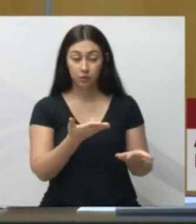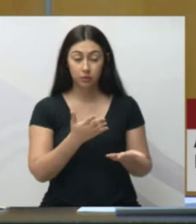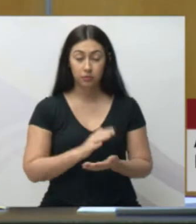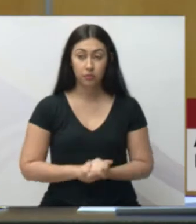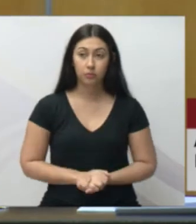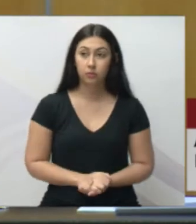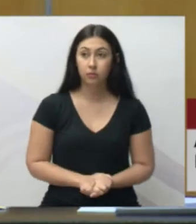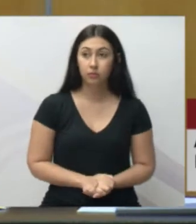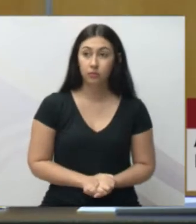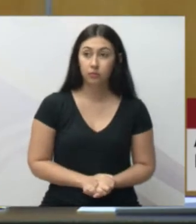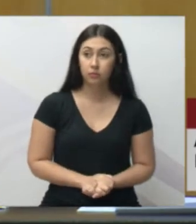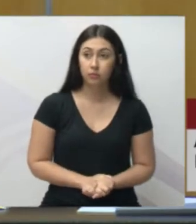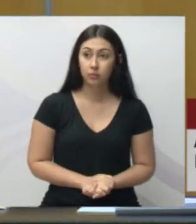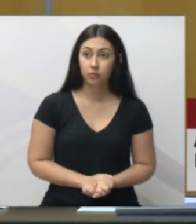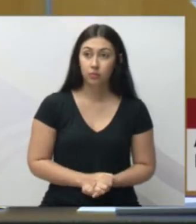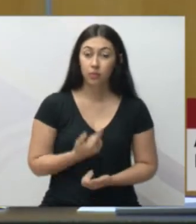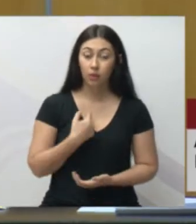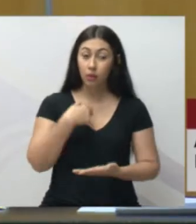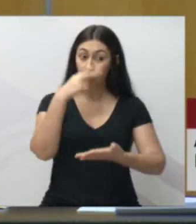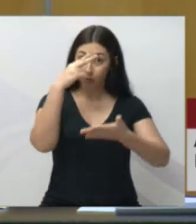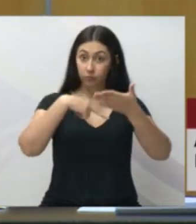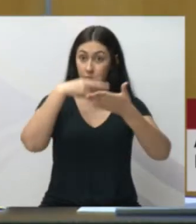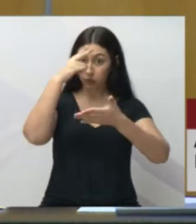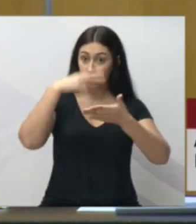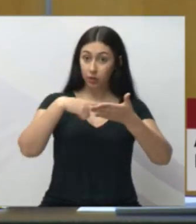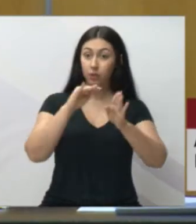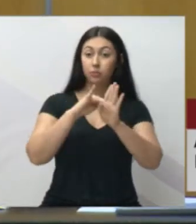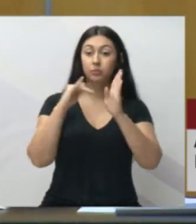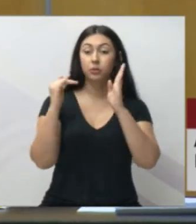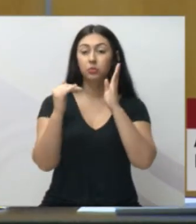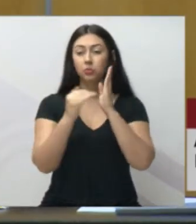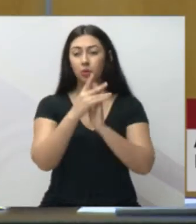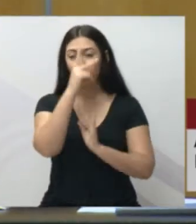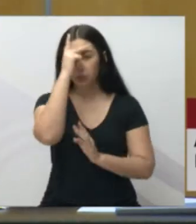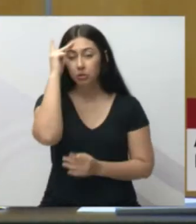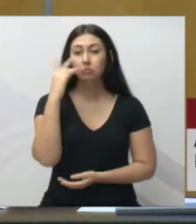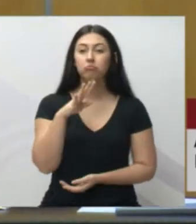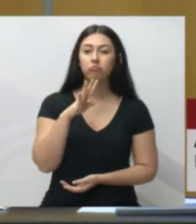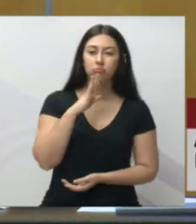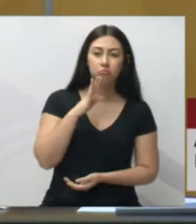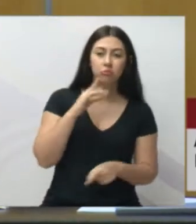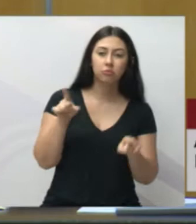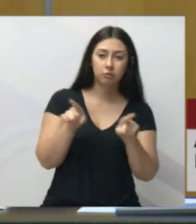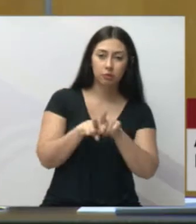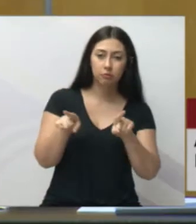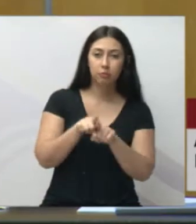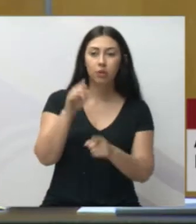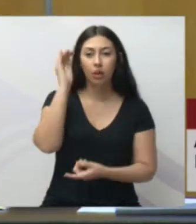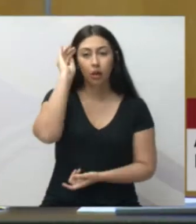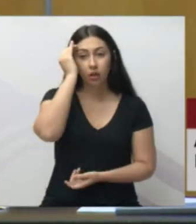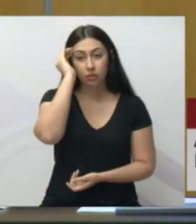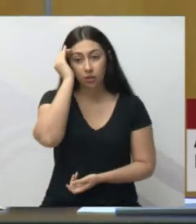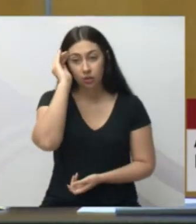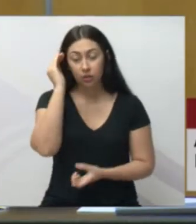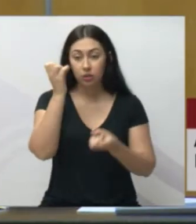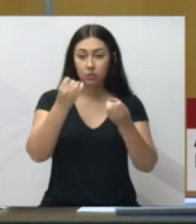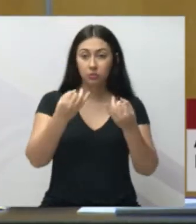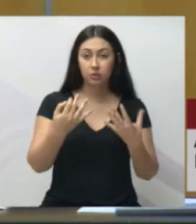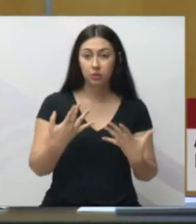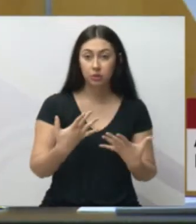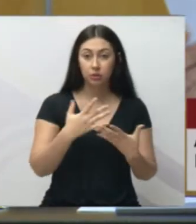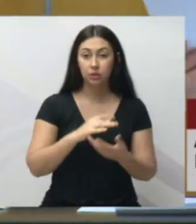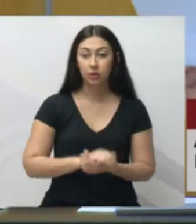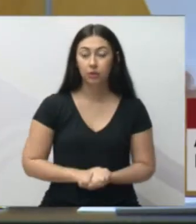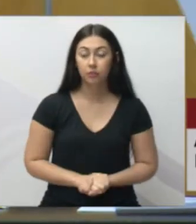Senhoria, mas eu vou estar lendo aqui para que todos possam tomar conhecimento aí das dúvidas e dos questionamentos